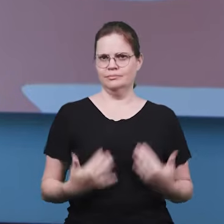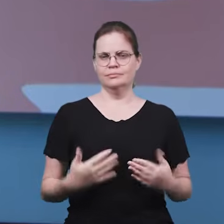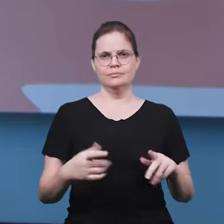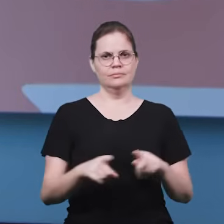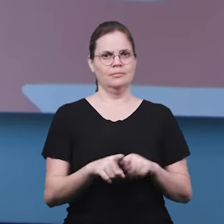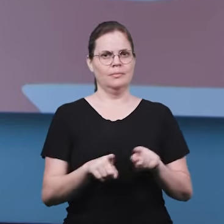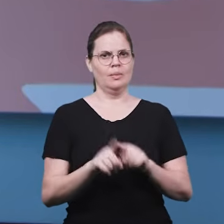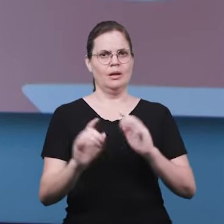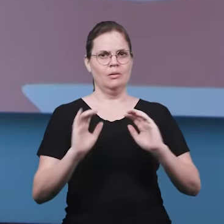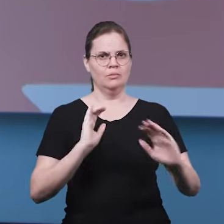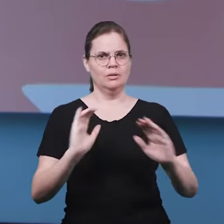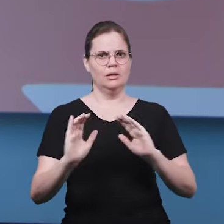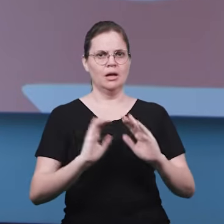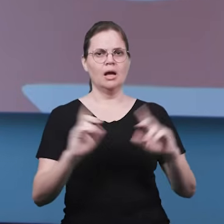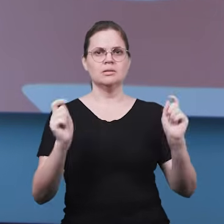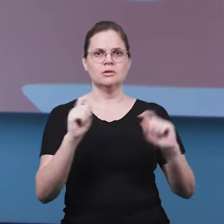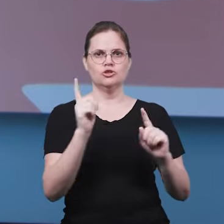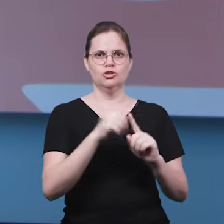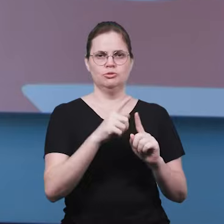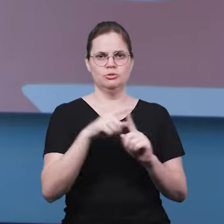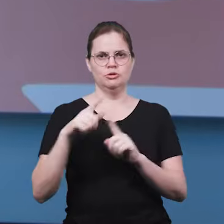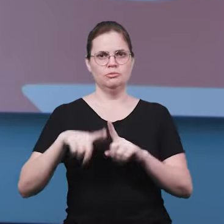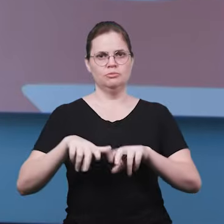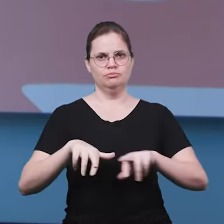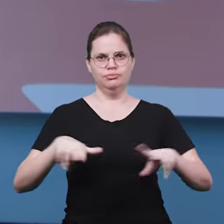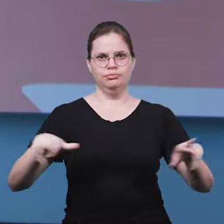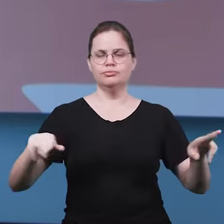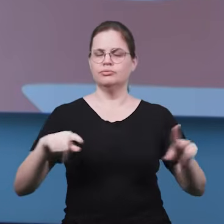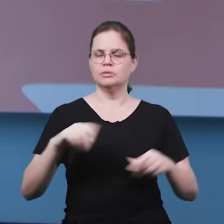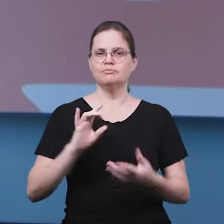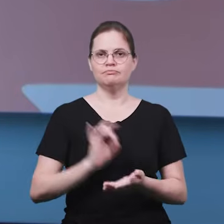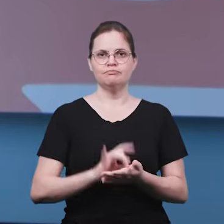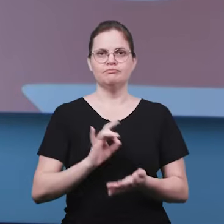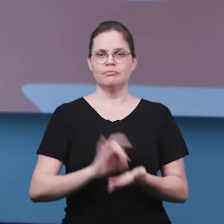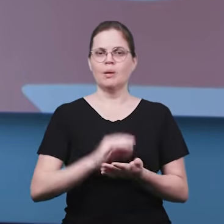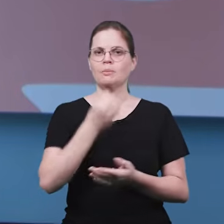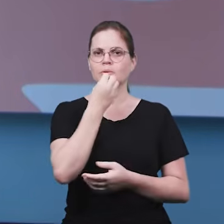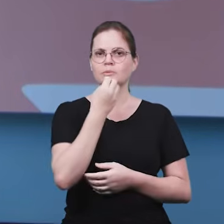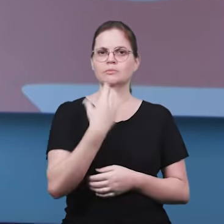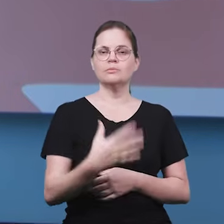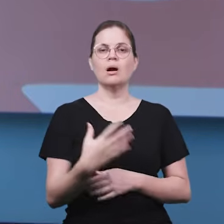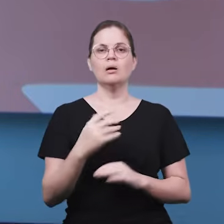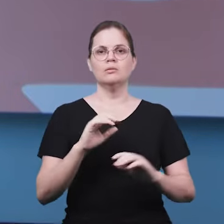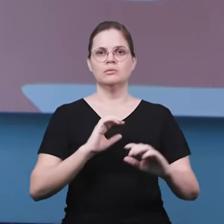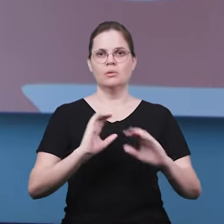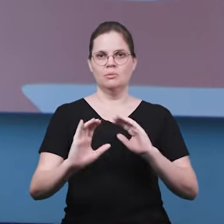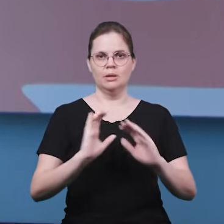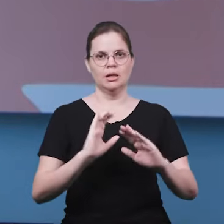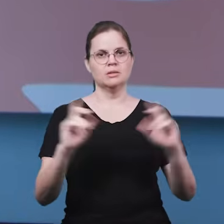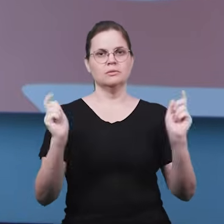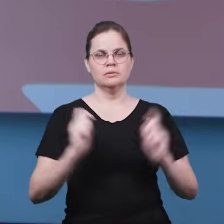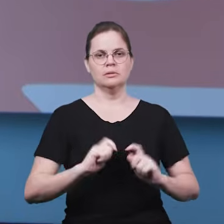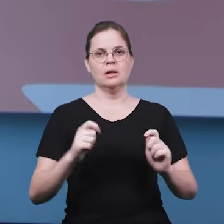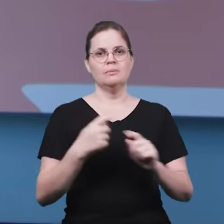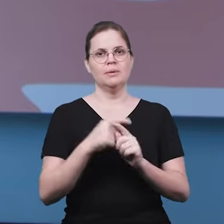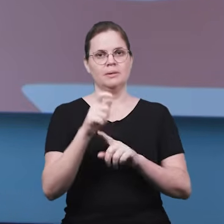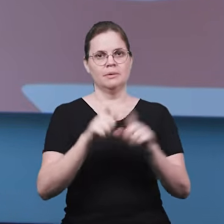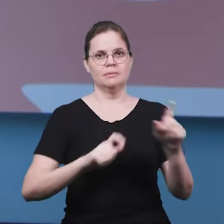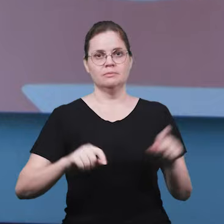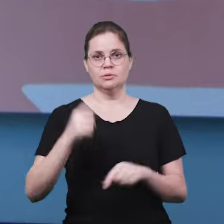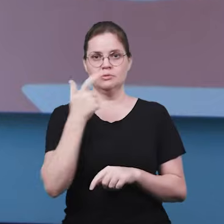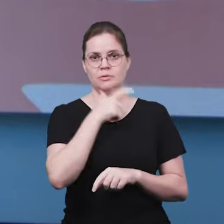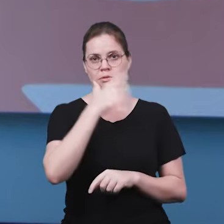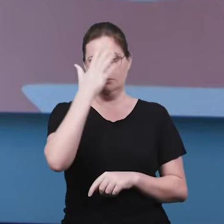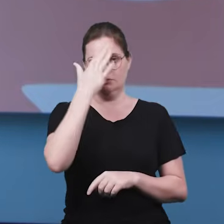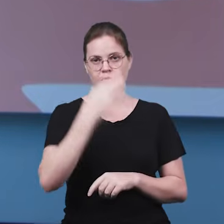A comunicação alternativa realmente tem sido uma ponte poderosa para que vidas sejam